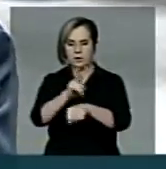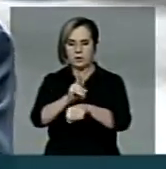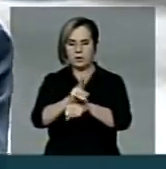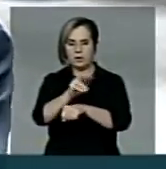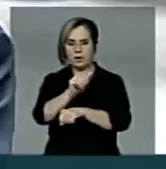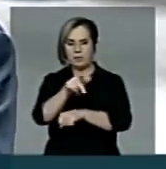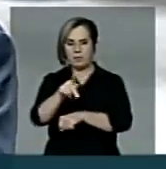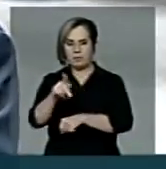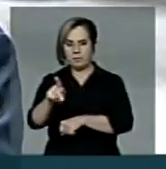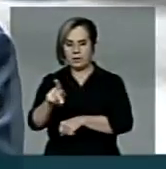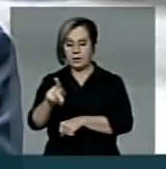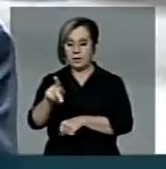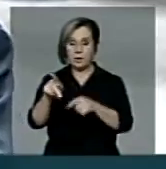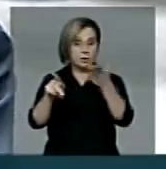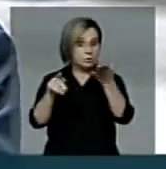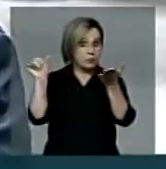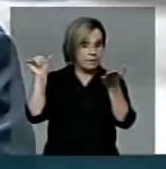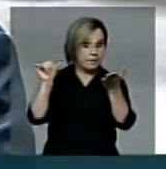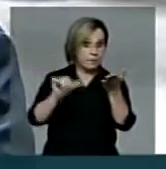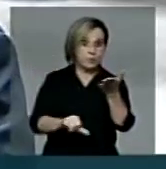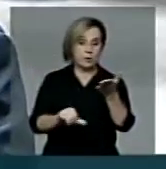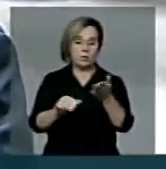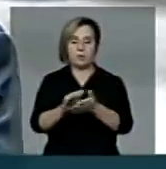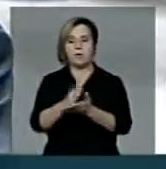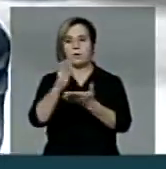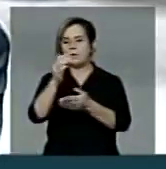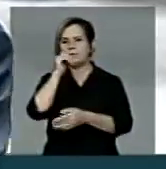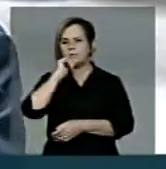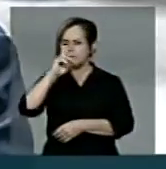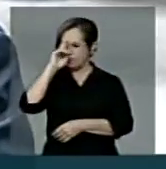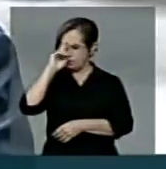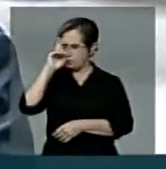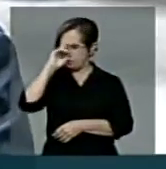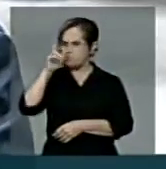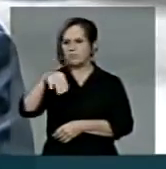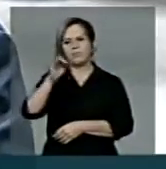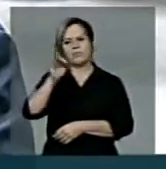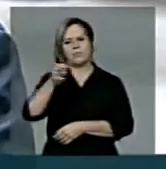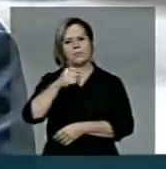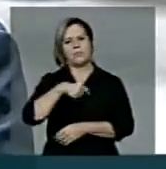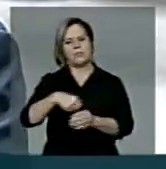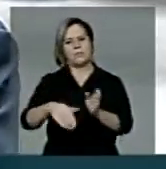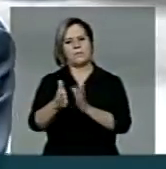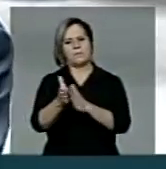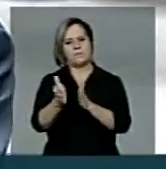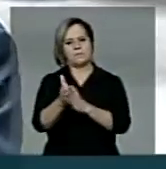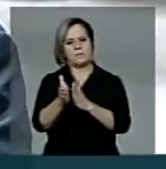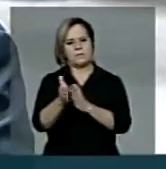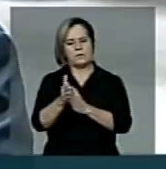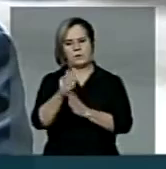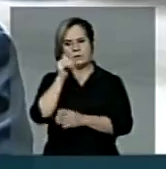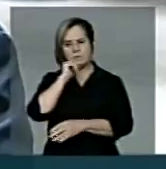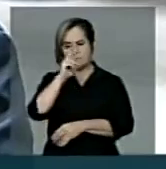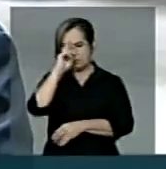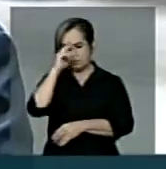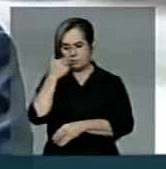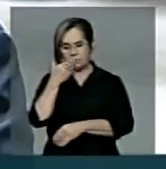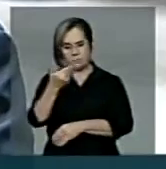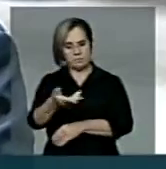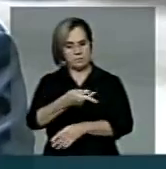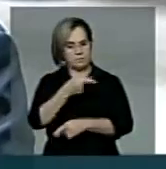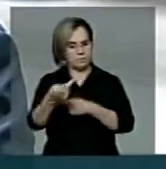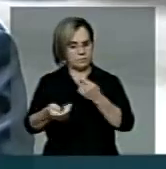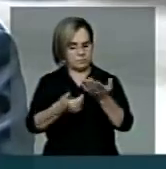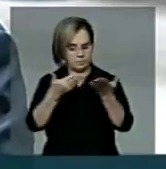seja, é mais grave isso. Então, Vossa Excelência tem toda a razão. Eu quero parabenizar Vossa Excelência de trazer aqui a fala